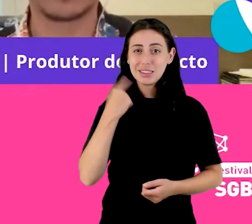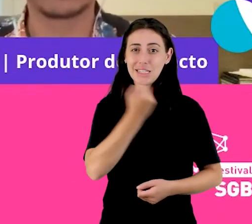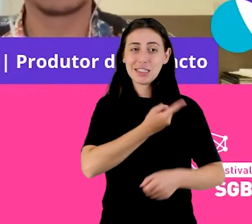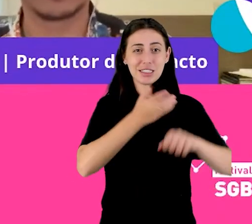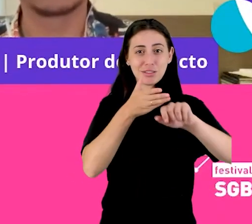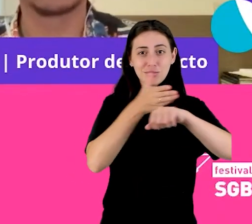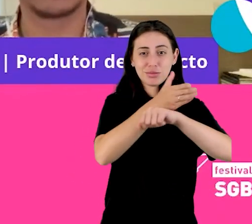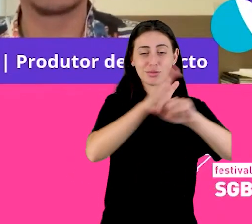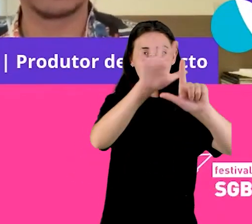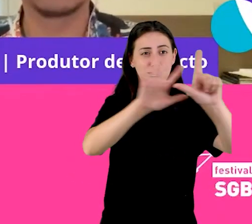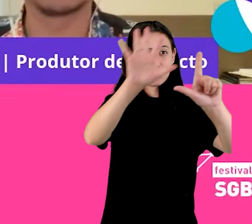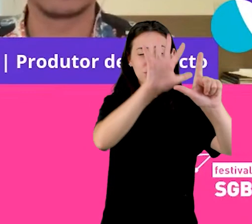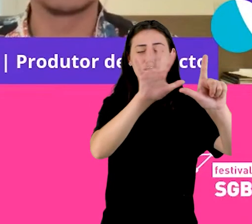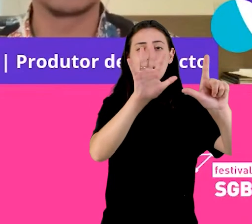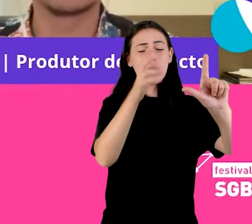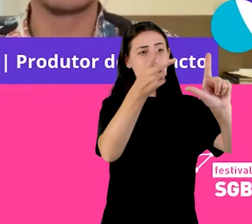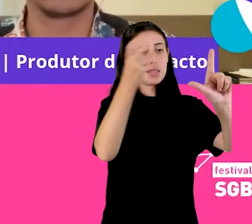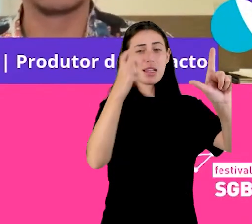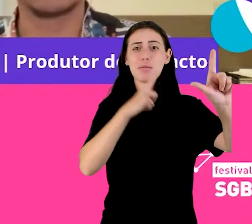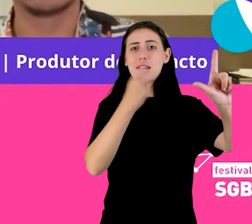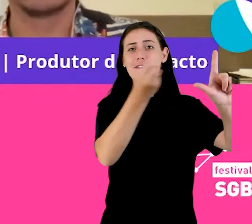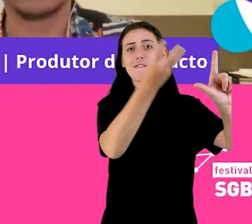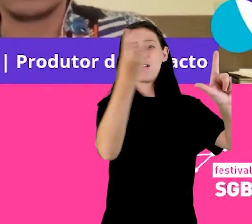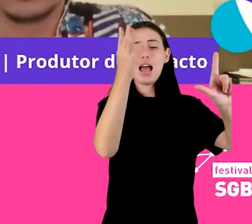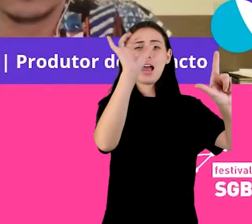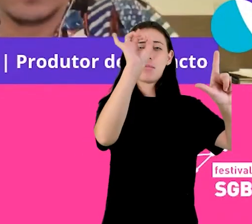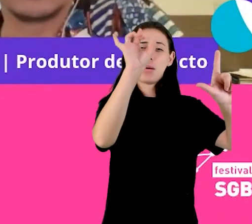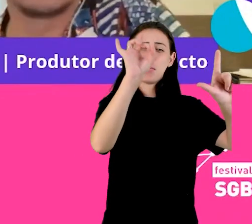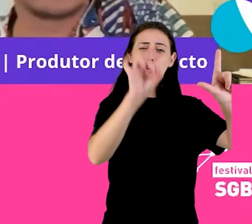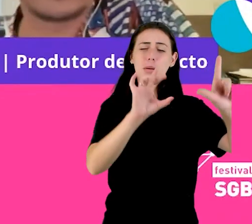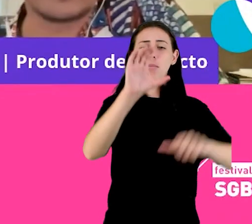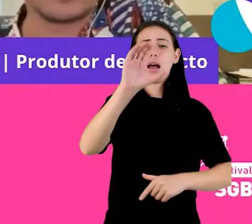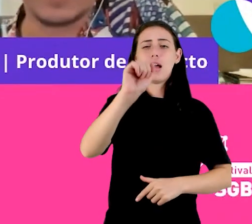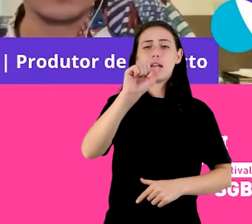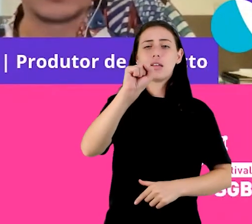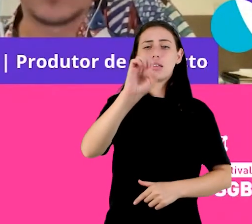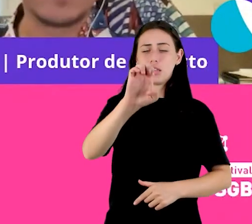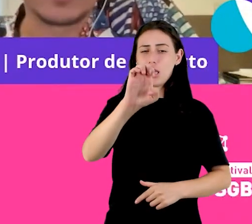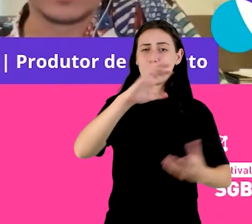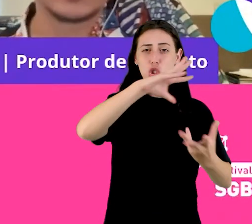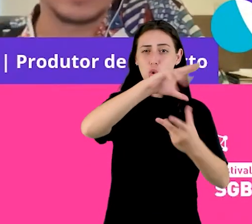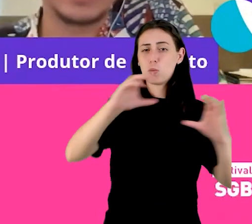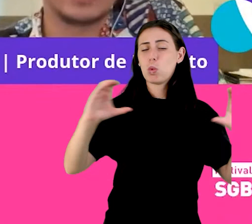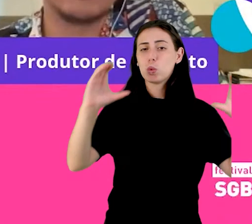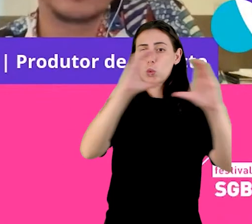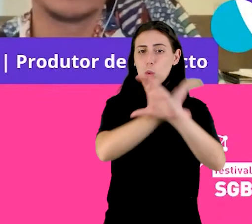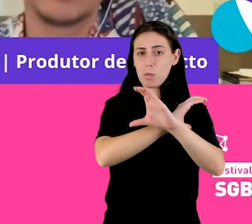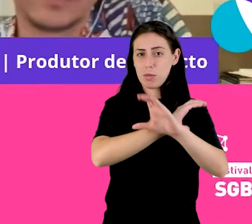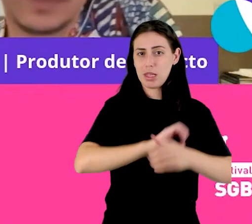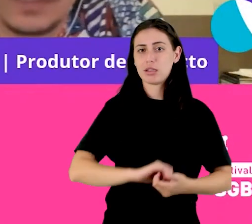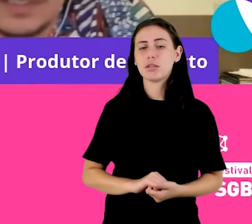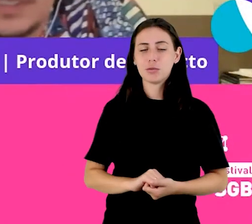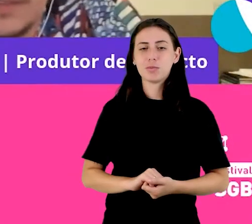a nossa própria rede de referências. Fala um pouquinho para a gente sobre isso. Qual que é a importância disso? Isso é super importante. Até porque,